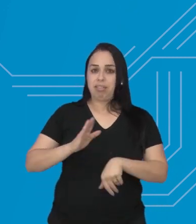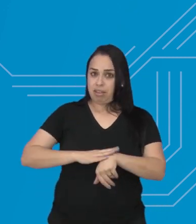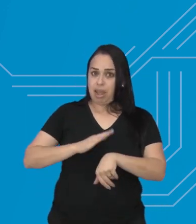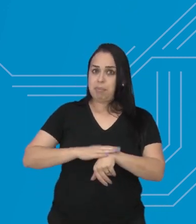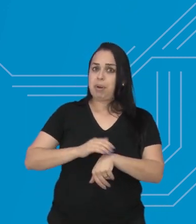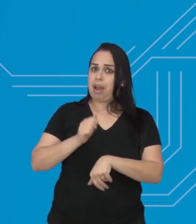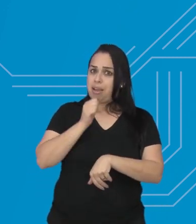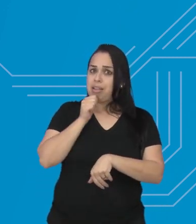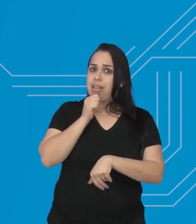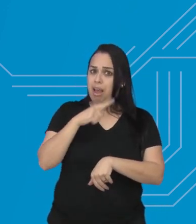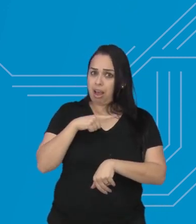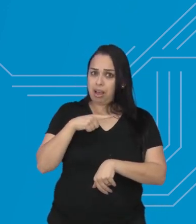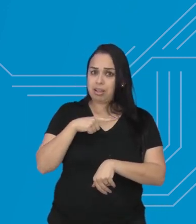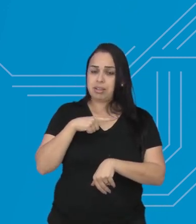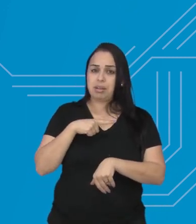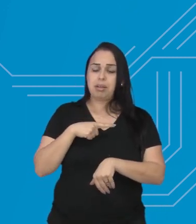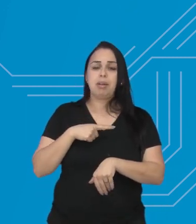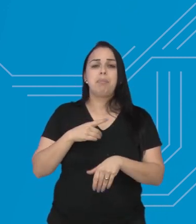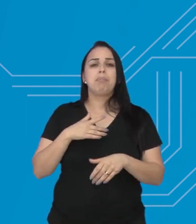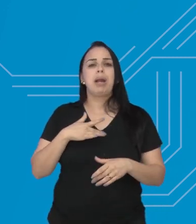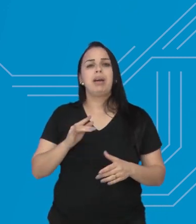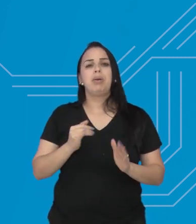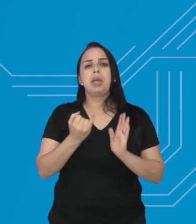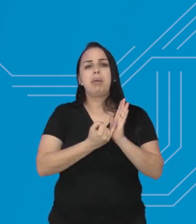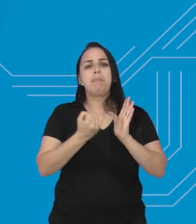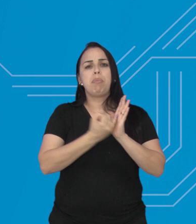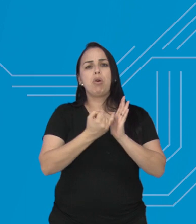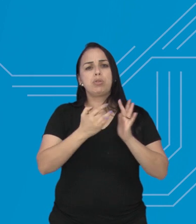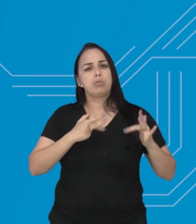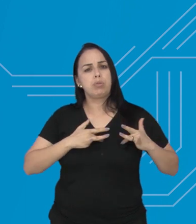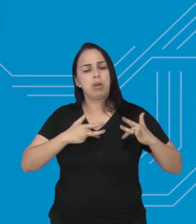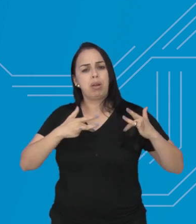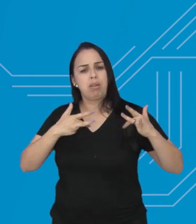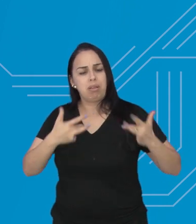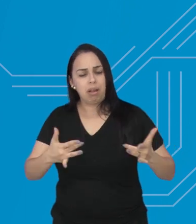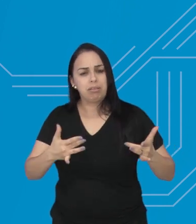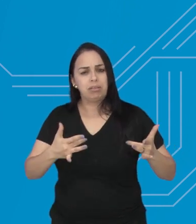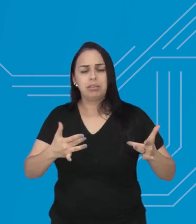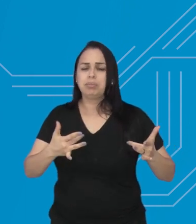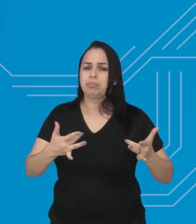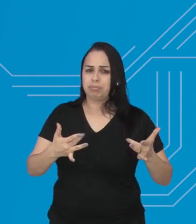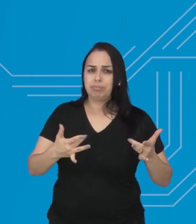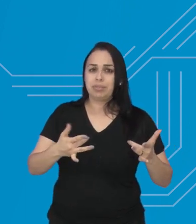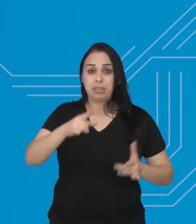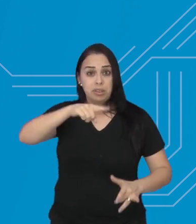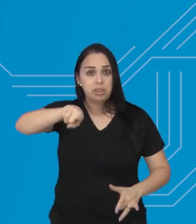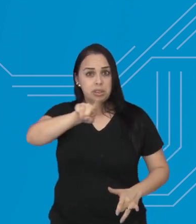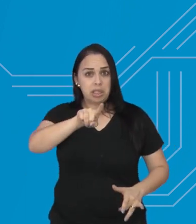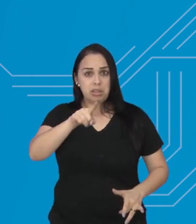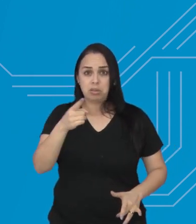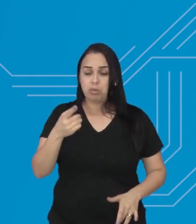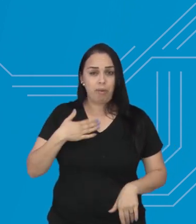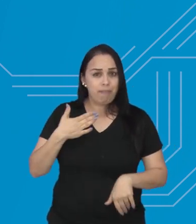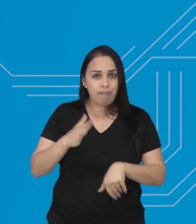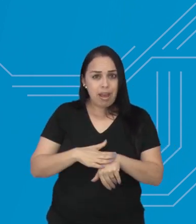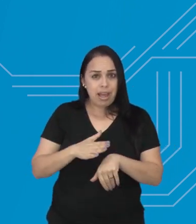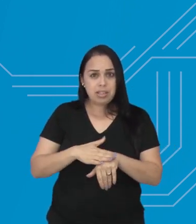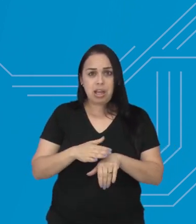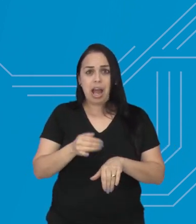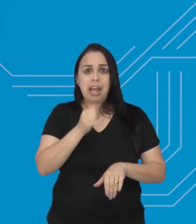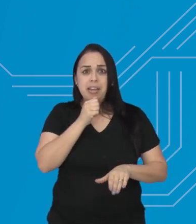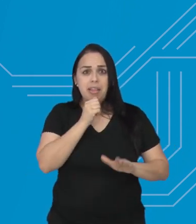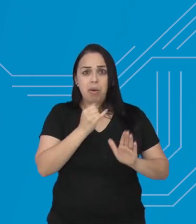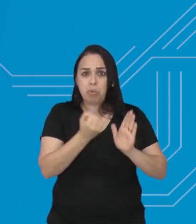dá tempo do contribuinte participar da campanha Imposto Solidário do Fundo Social de Solidariedade. Se você ainda não fez a